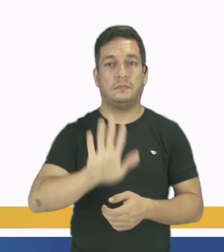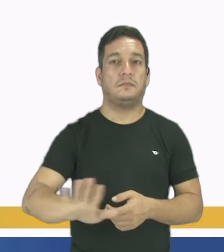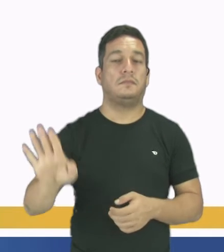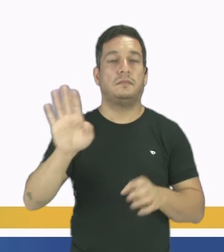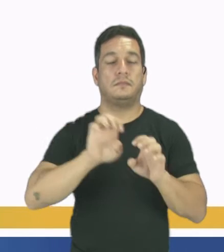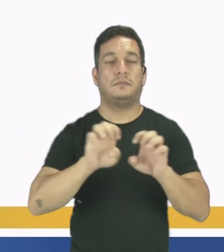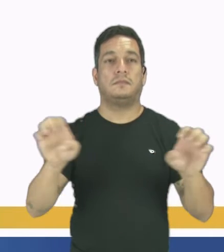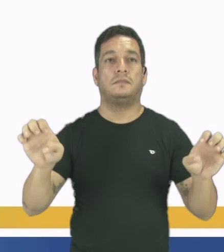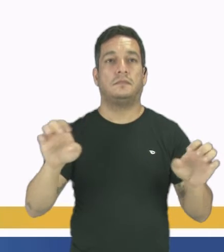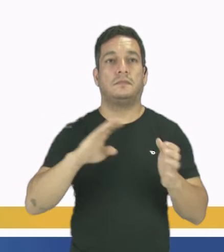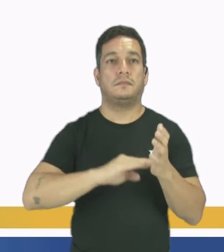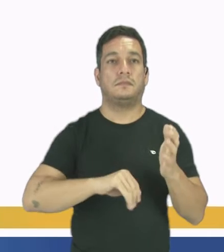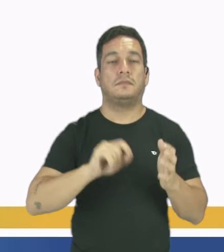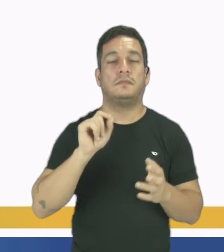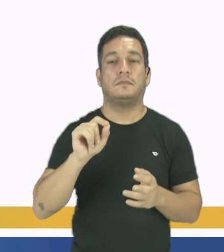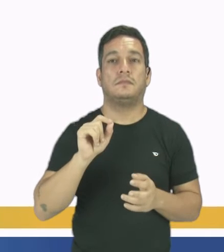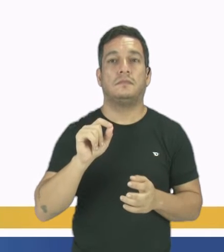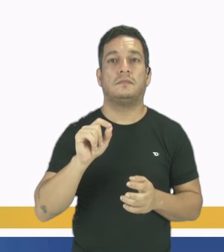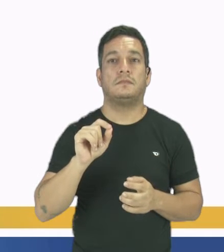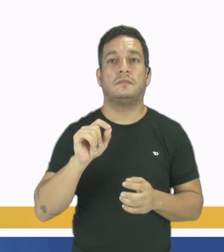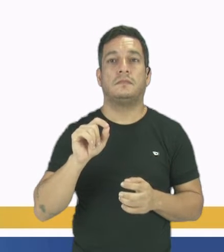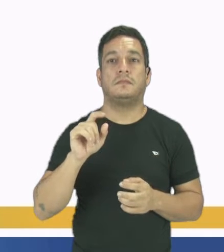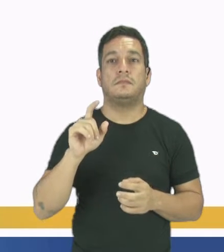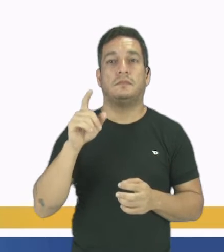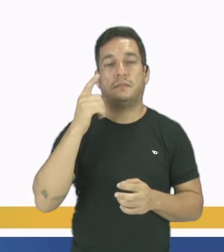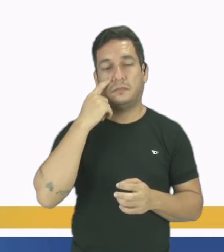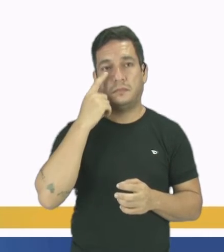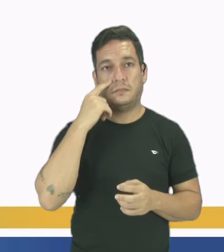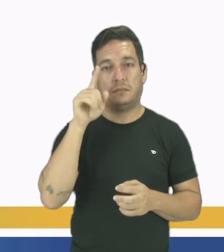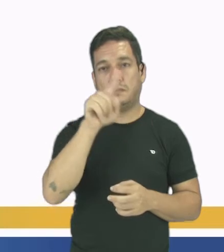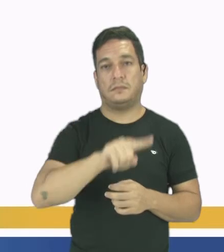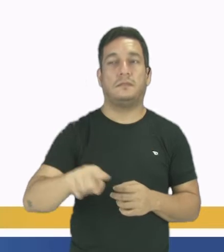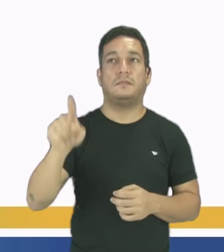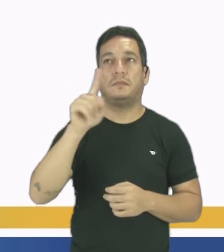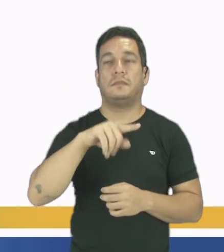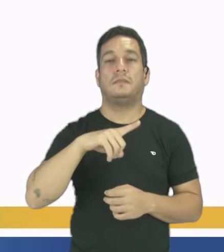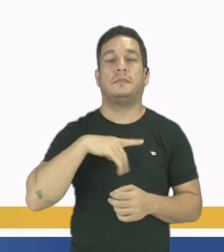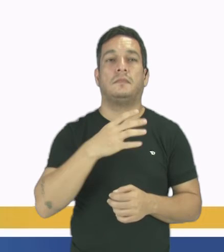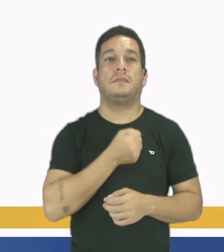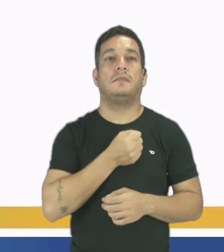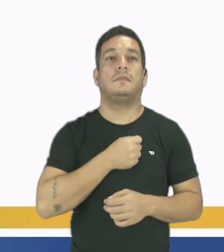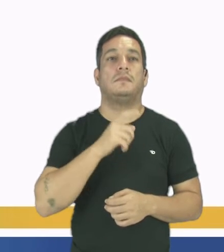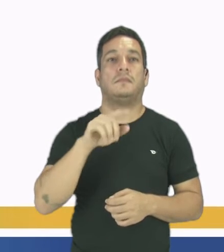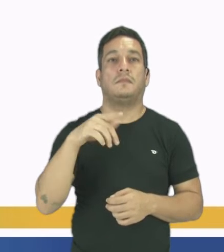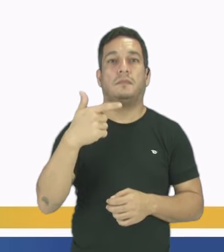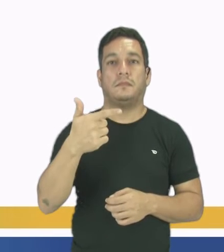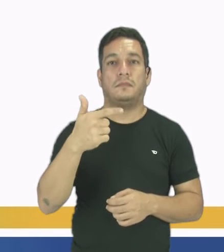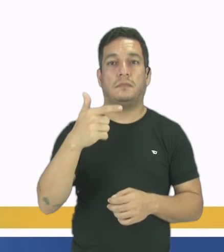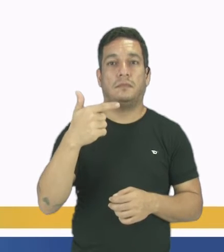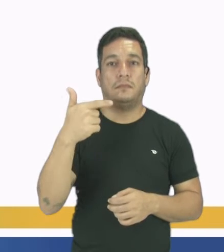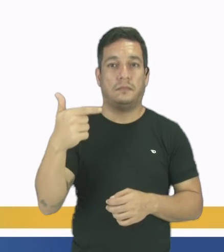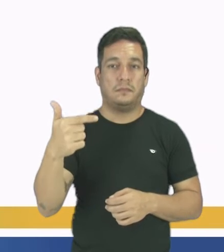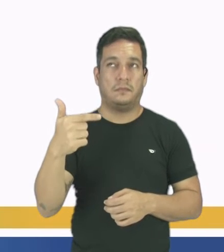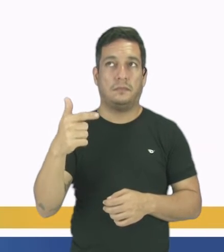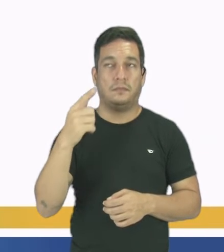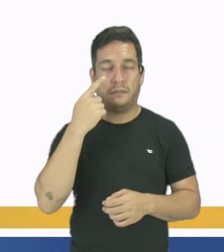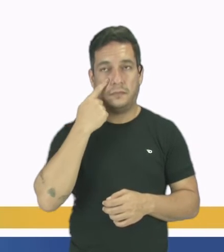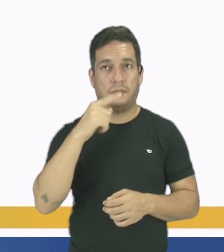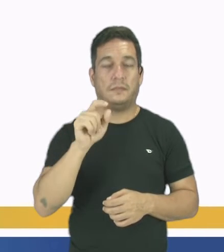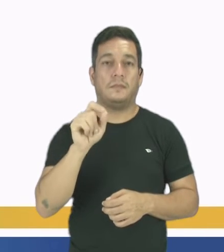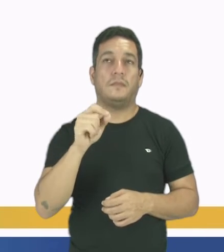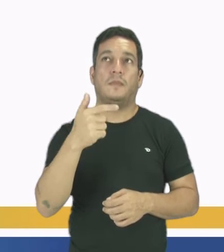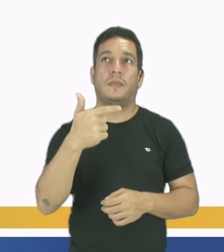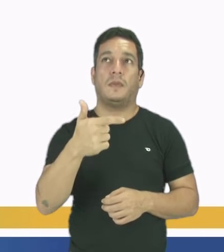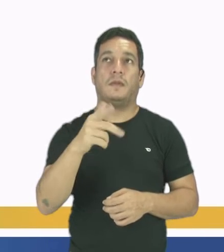nós podemos tirar daí o centro dessa circunferência, que ela tem valor 2 e 2. Então, observe que